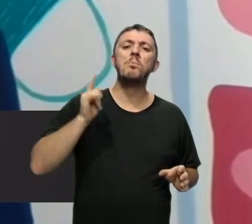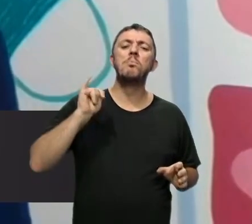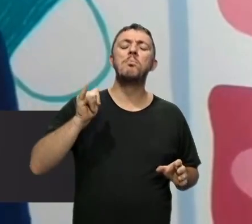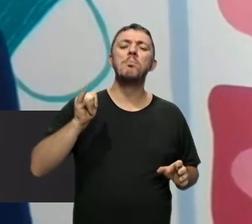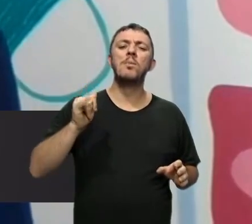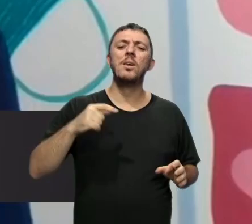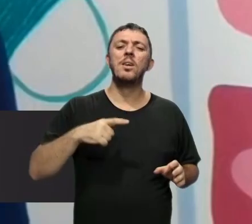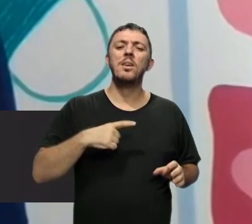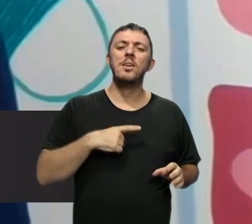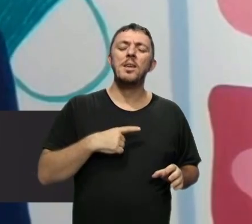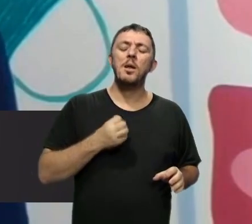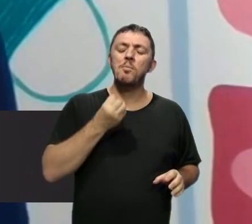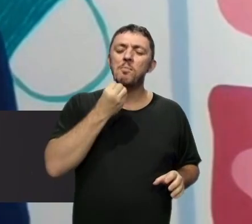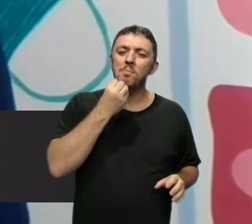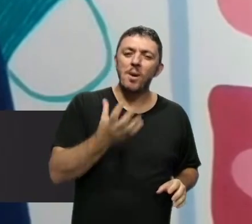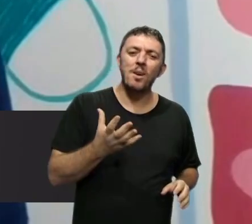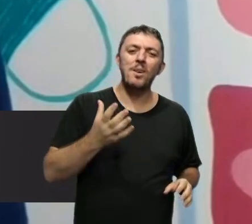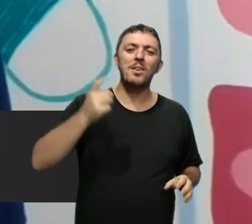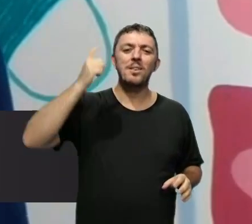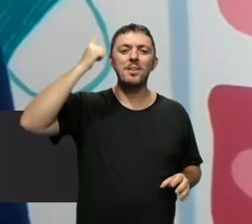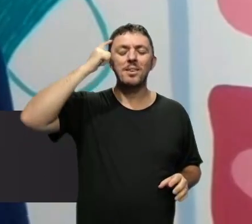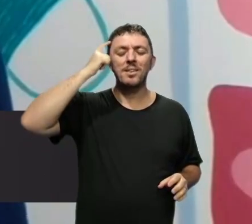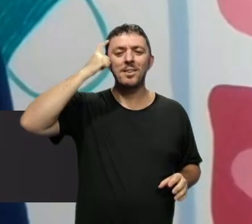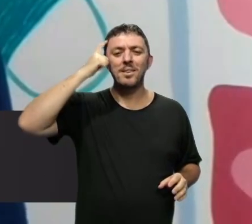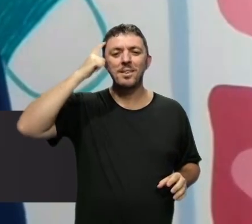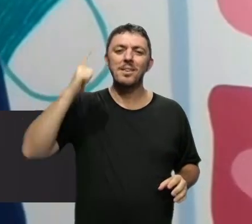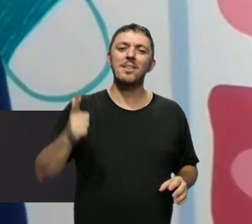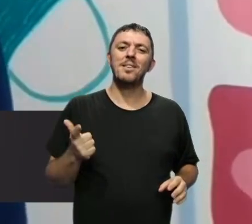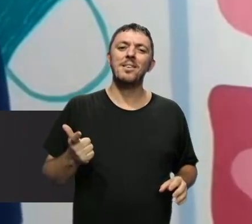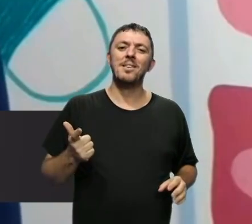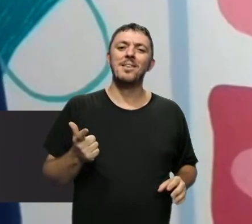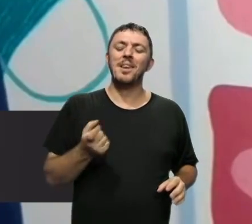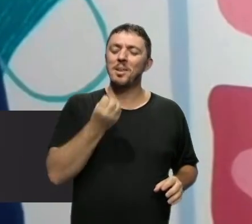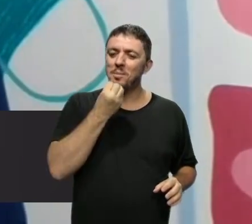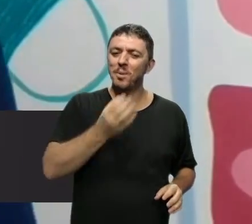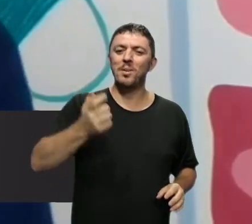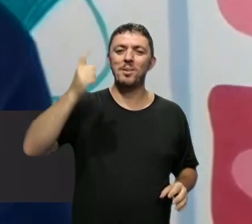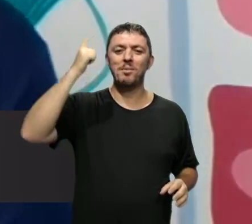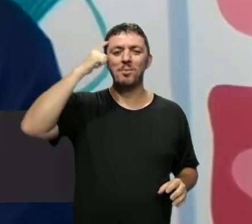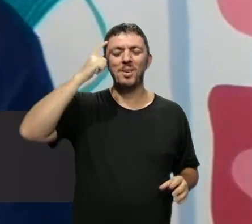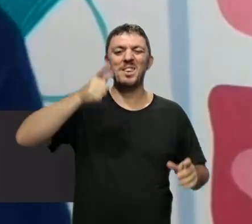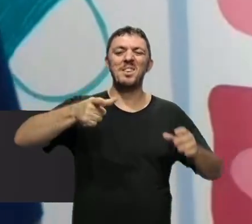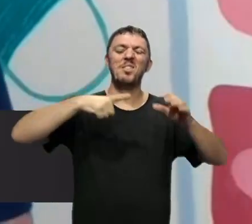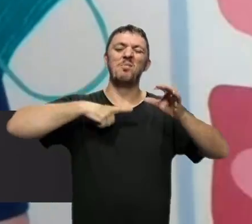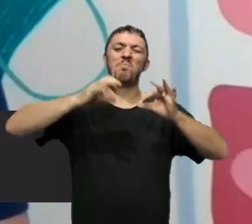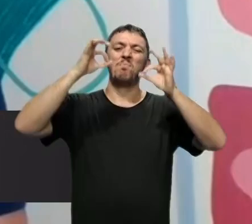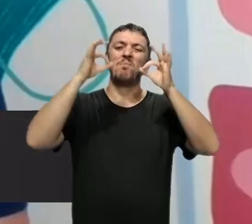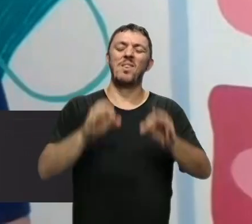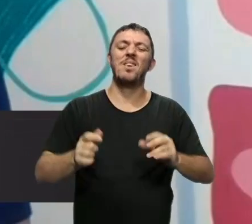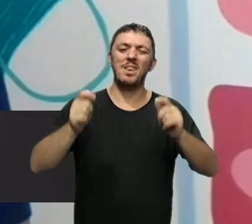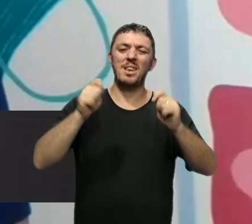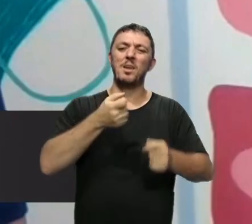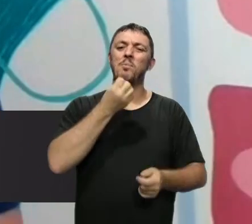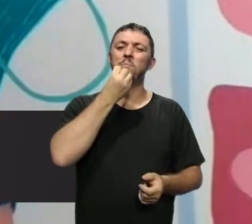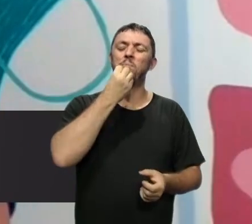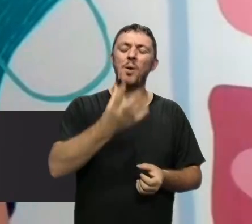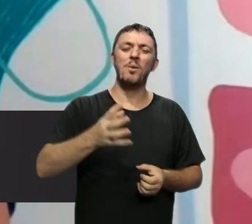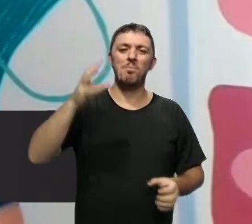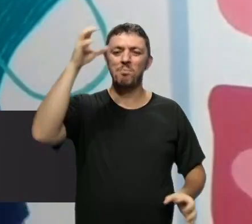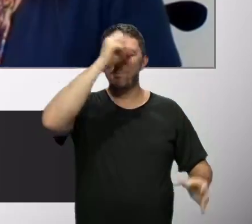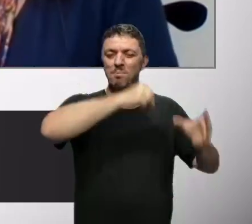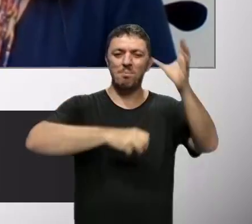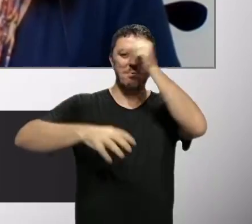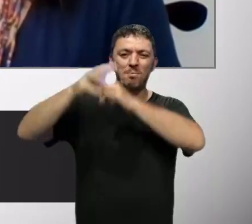de boas memórias que elas têm construídas. E quando a gente tem boas memórias, com certeza a gente tem boas aprendizagens dessas